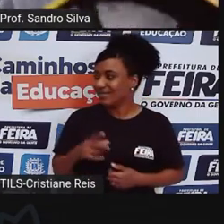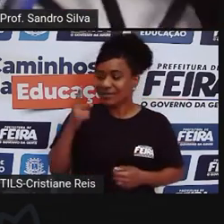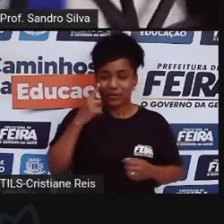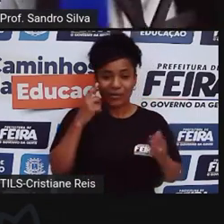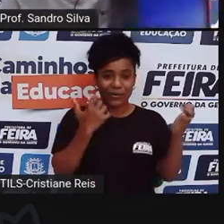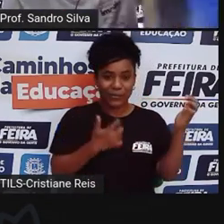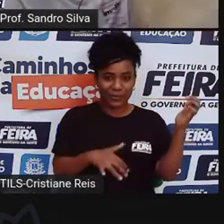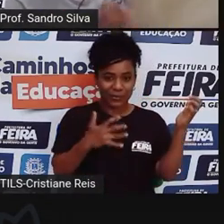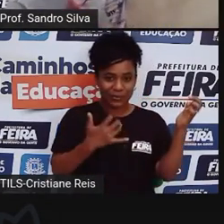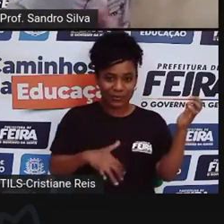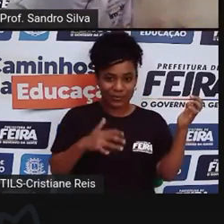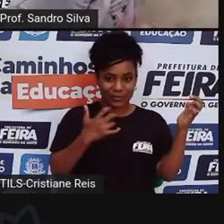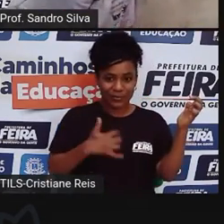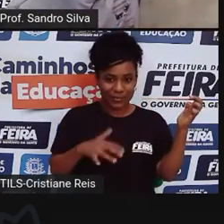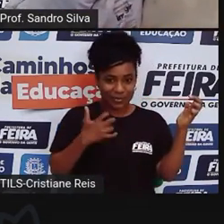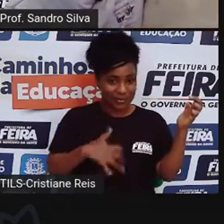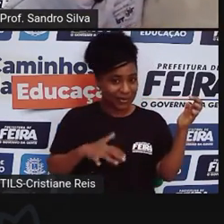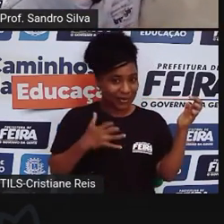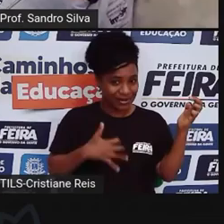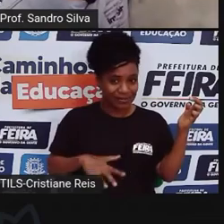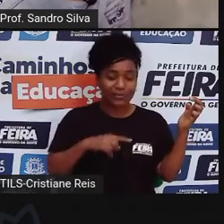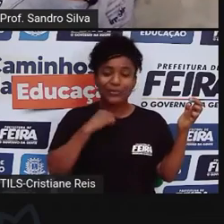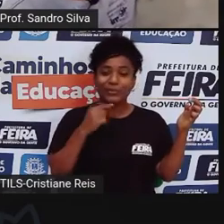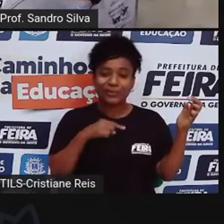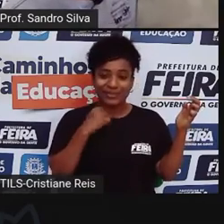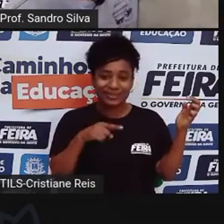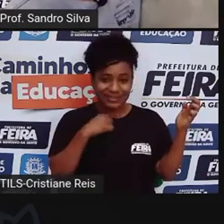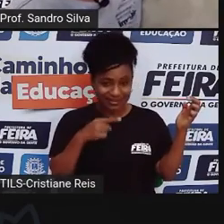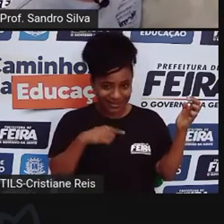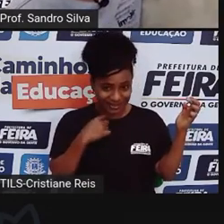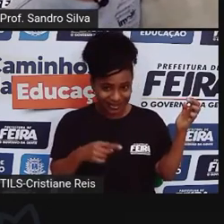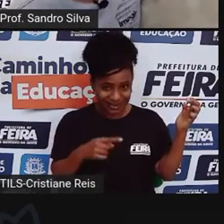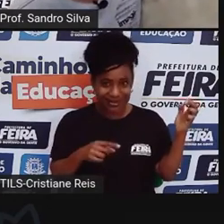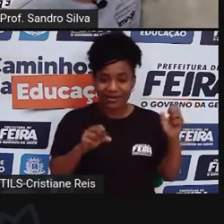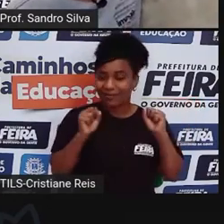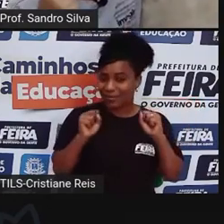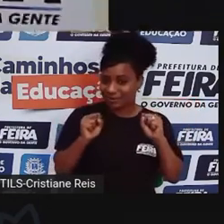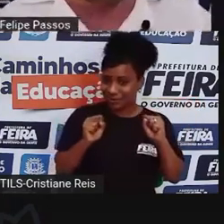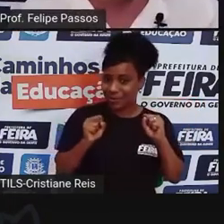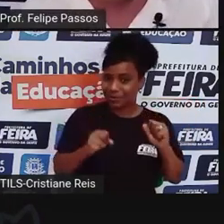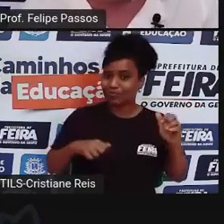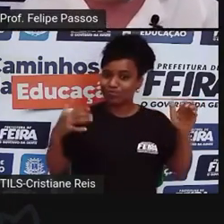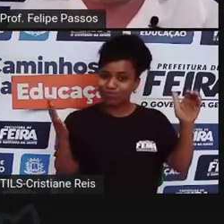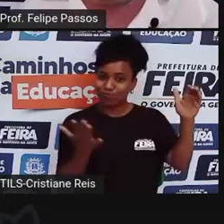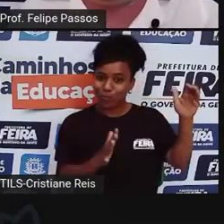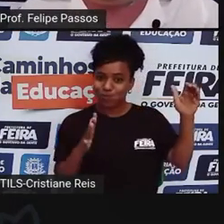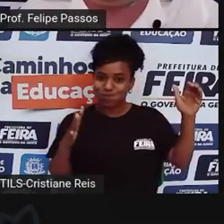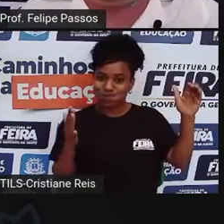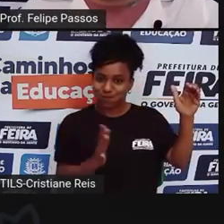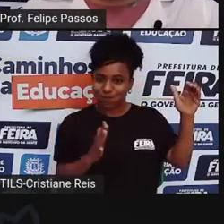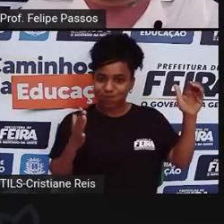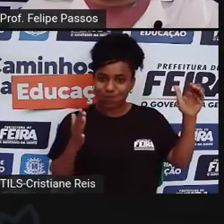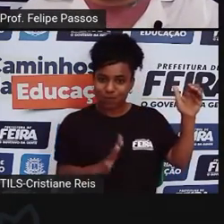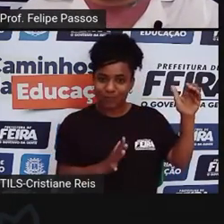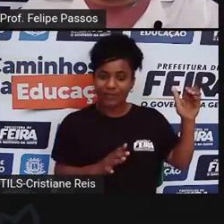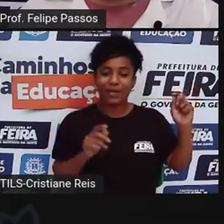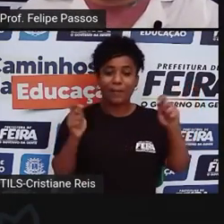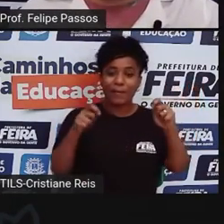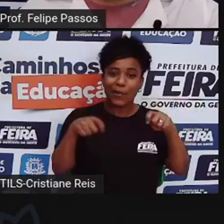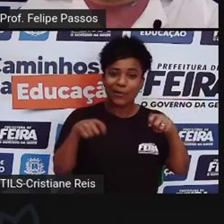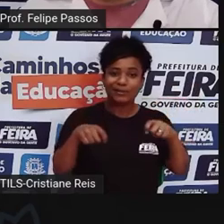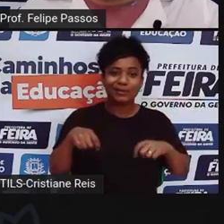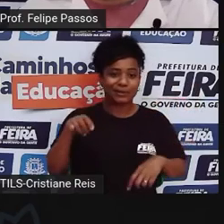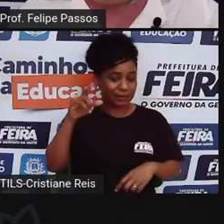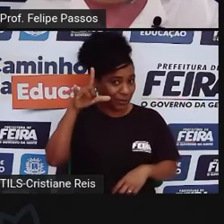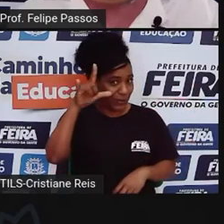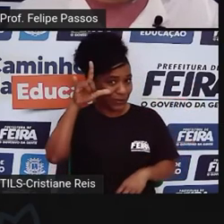o violão, mas eu trouxe esse tamborzão. Para quem quiser conhecer mais sobre o meu trabalho, gente, é só procurar Sandro Silva Sons